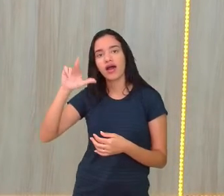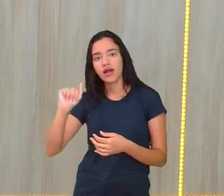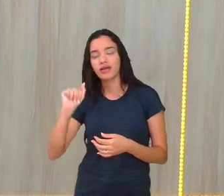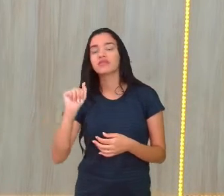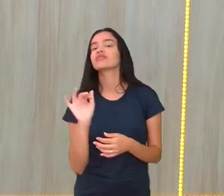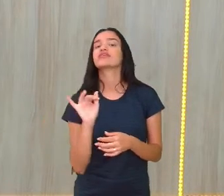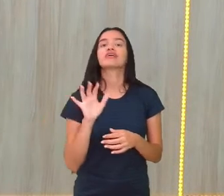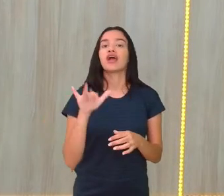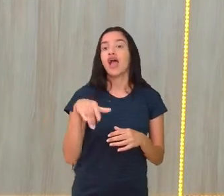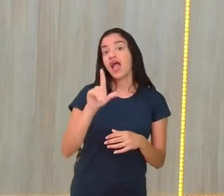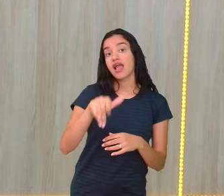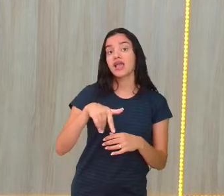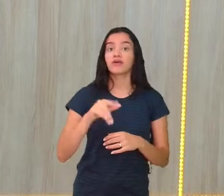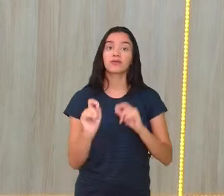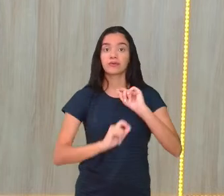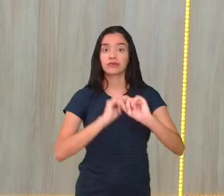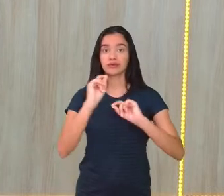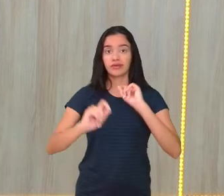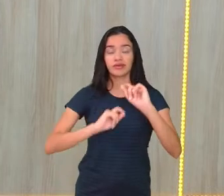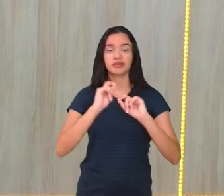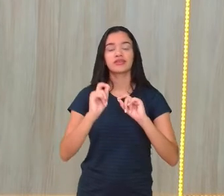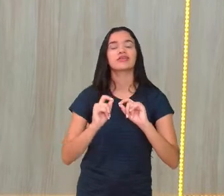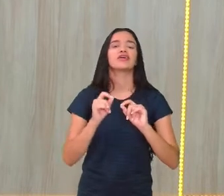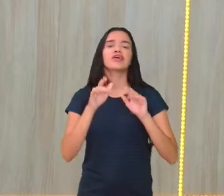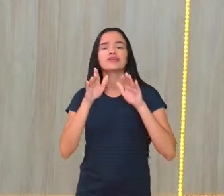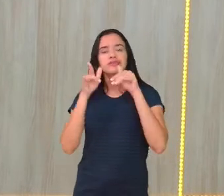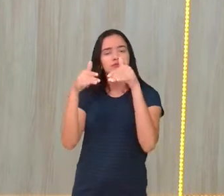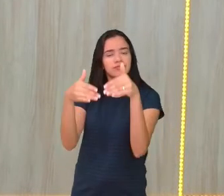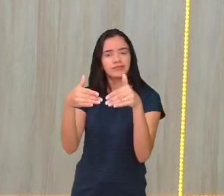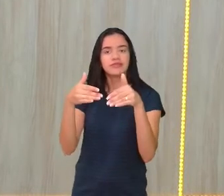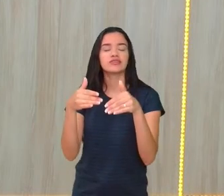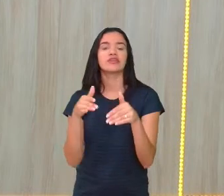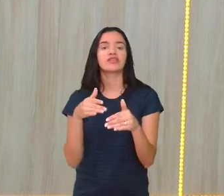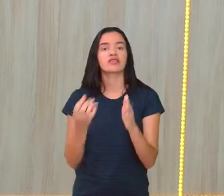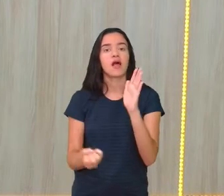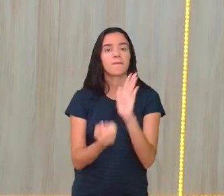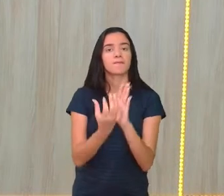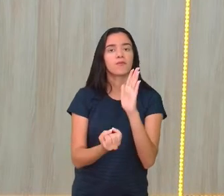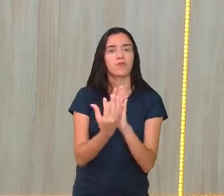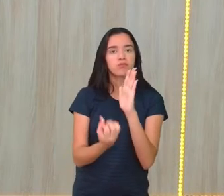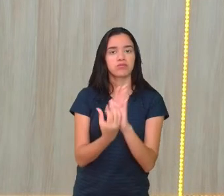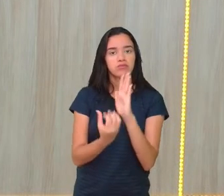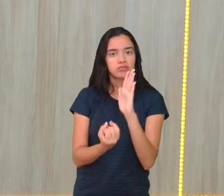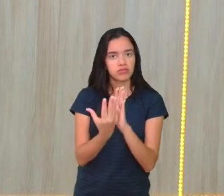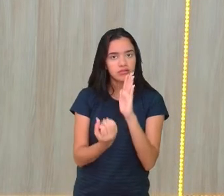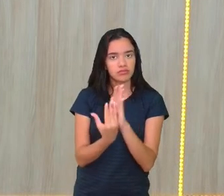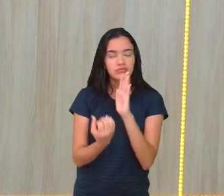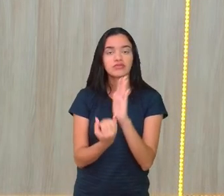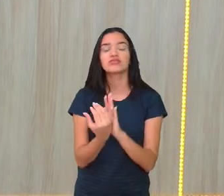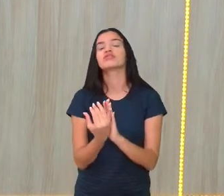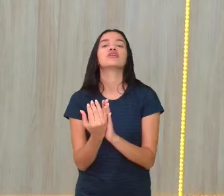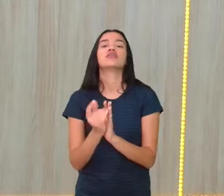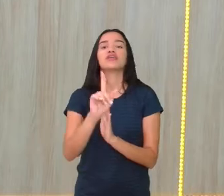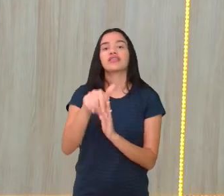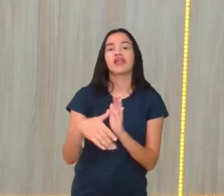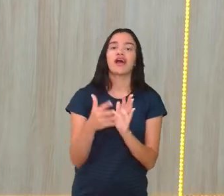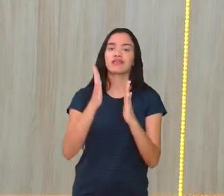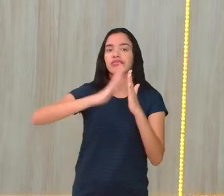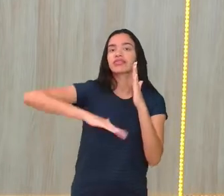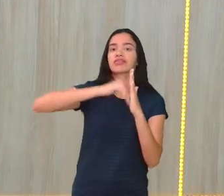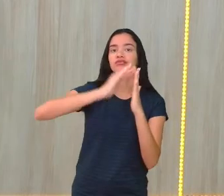sentido, eles eram especialistas, né, na produção dessas tinturas, né, desses tecidos,